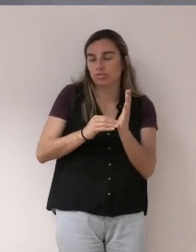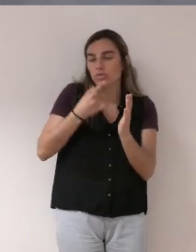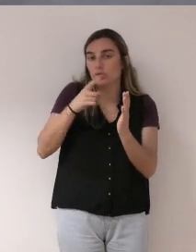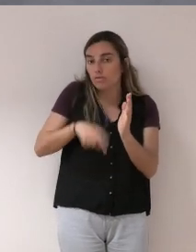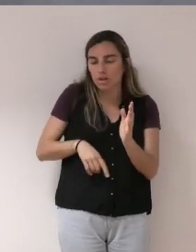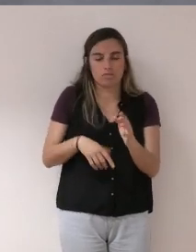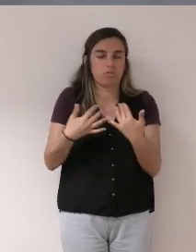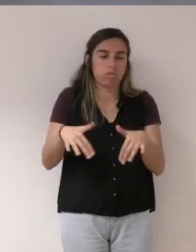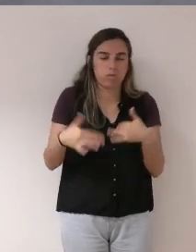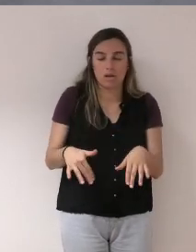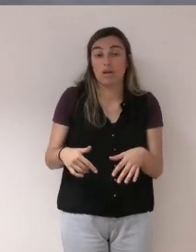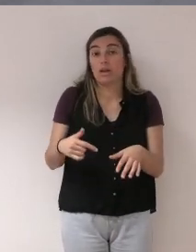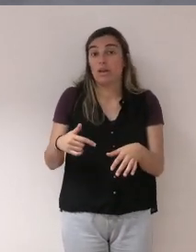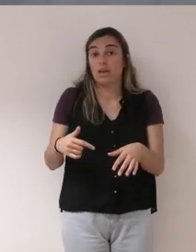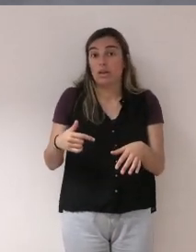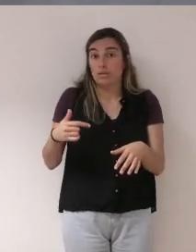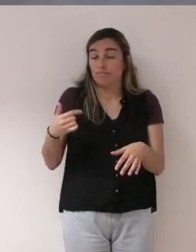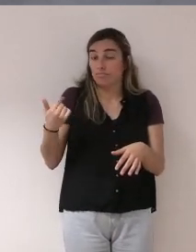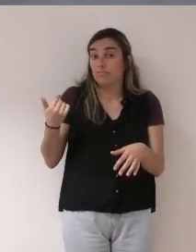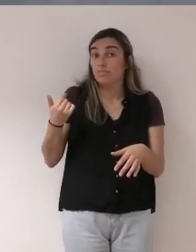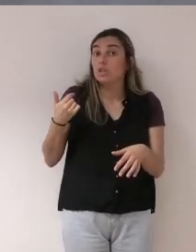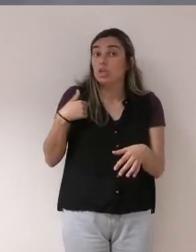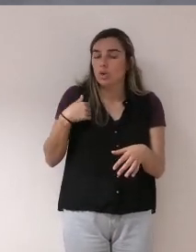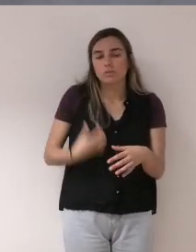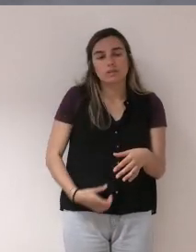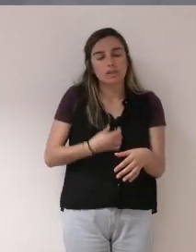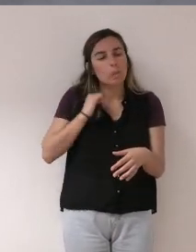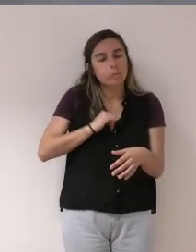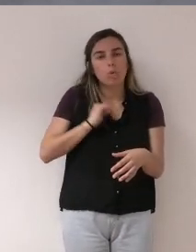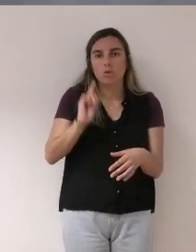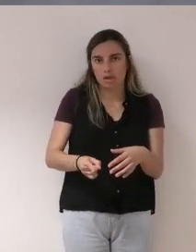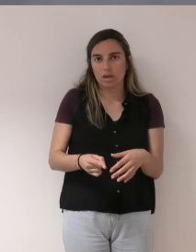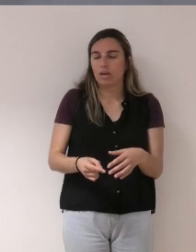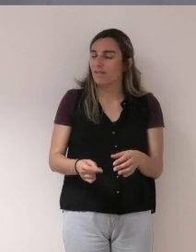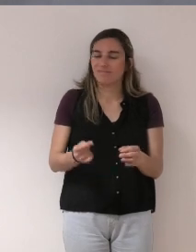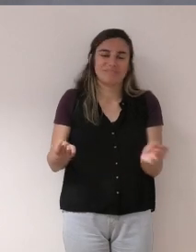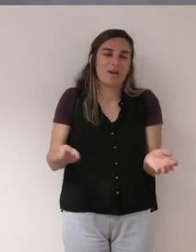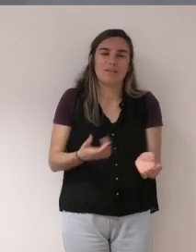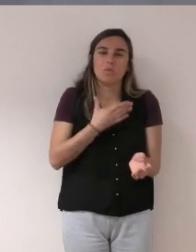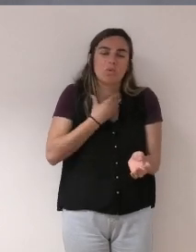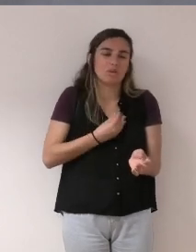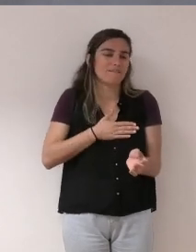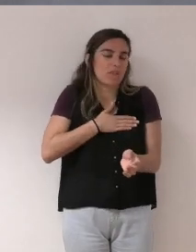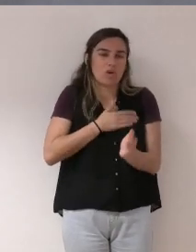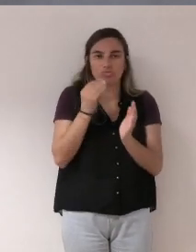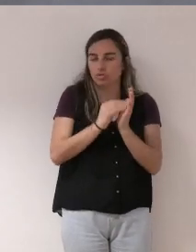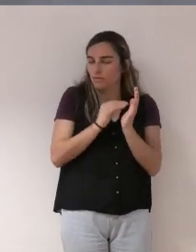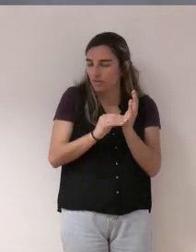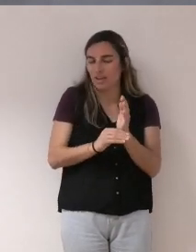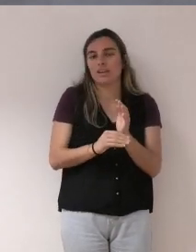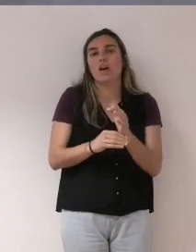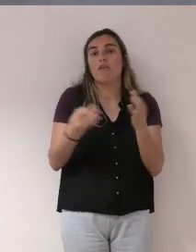Ou seja, com a sensação minha interior de que é um privilégio escrever, de que é um